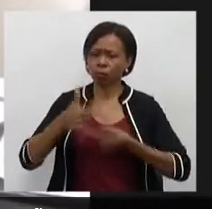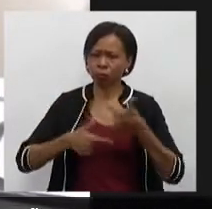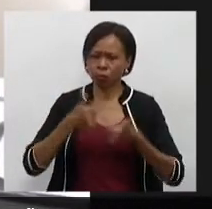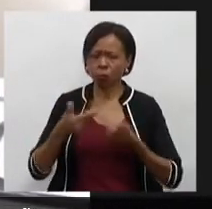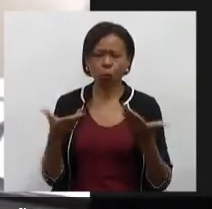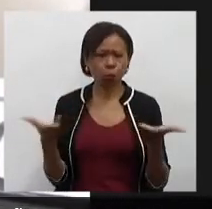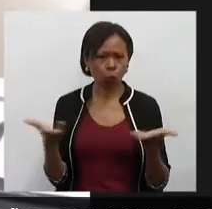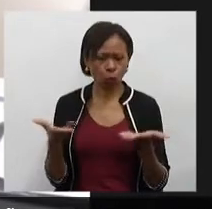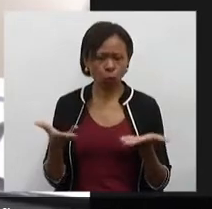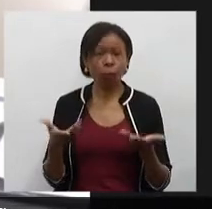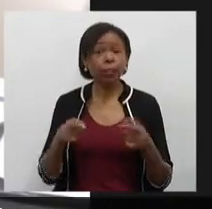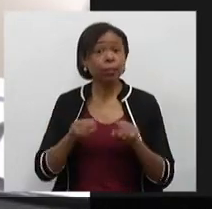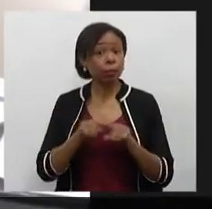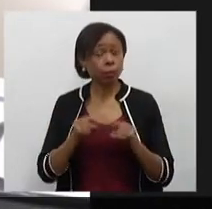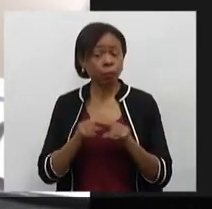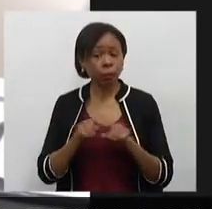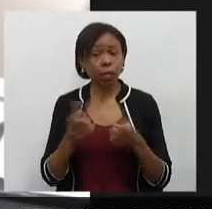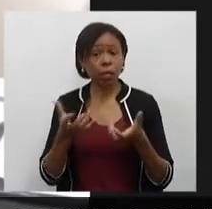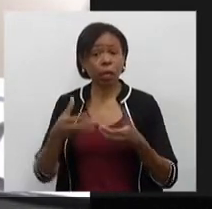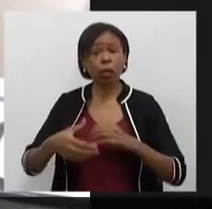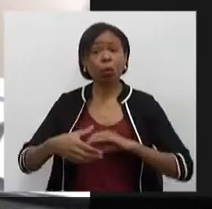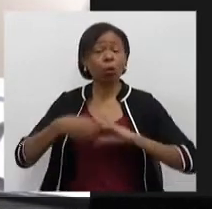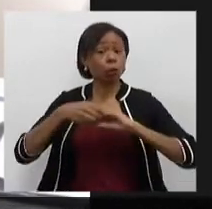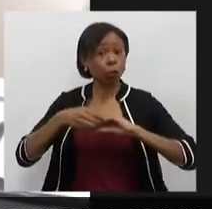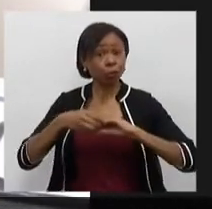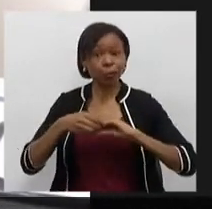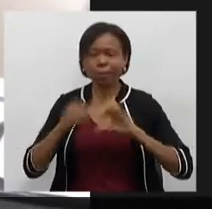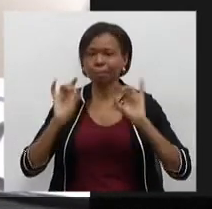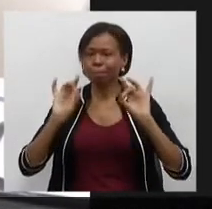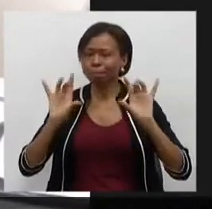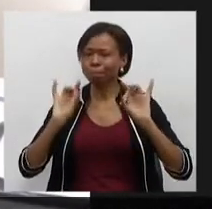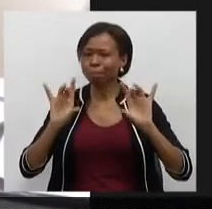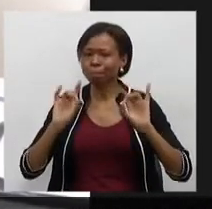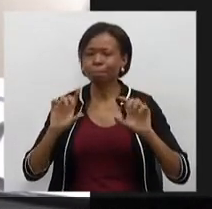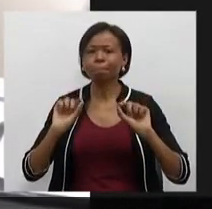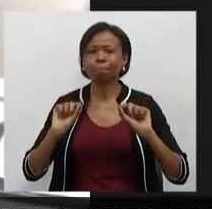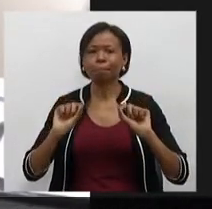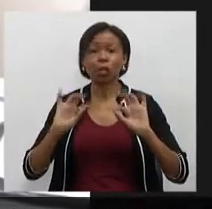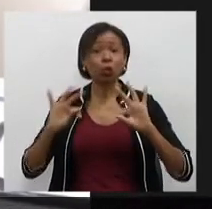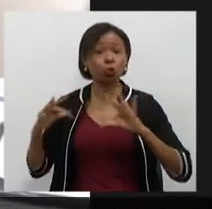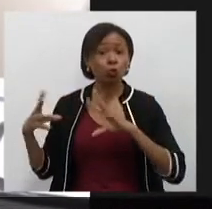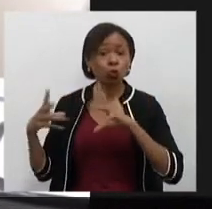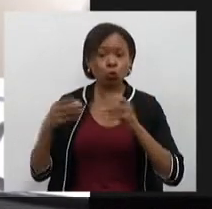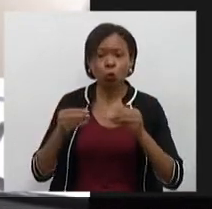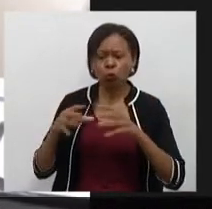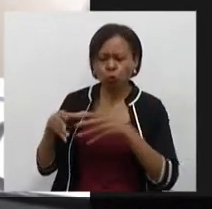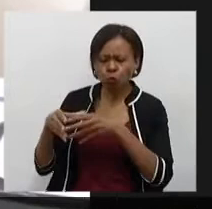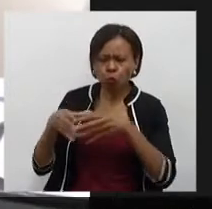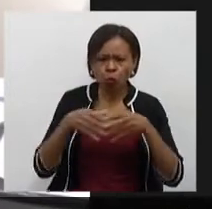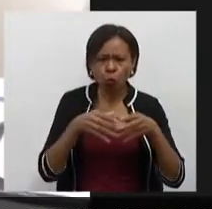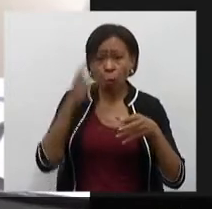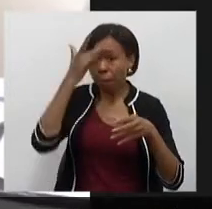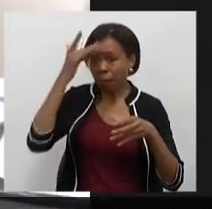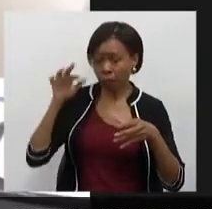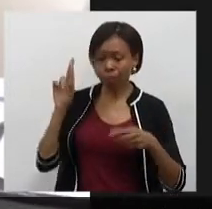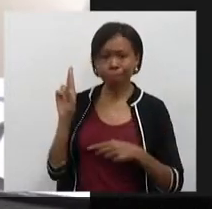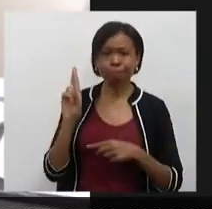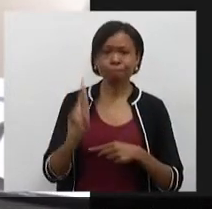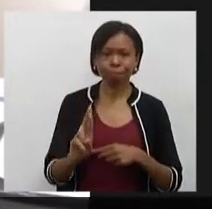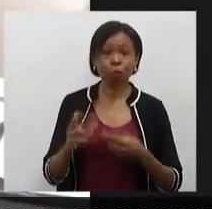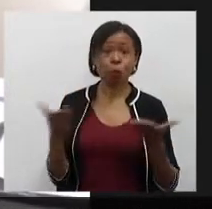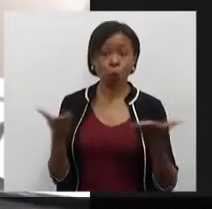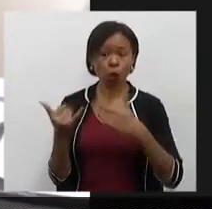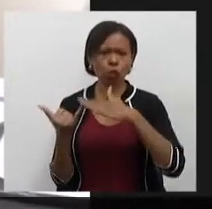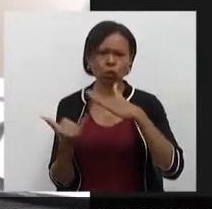realizado. Quero também cumprimentar de uma forma muito especial todos os representantes das entidades que participam conosco,